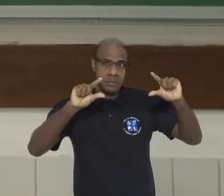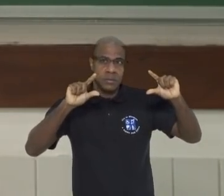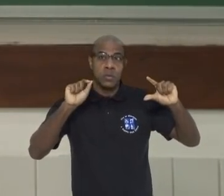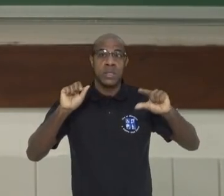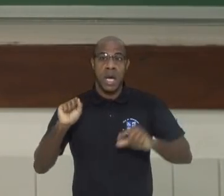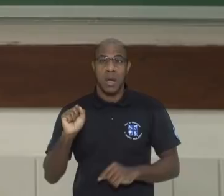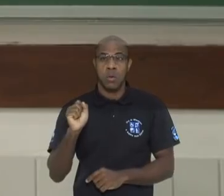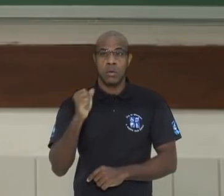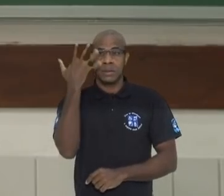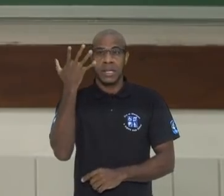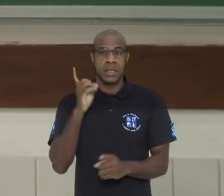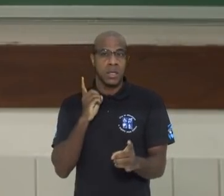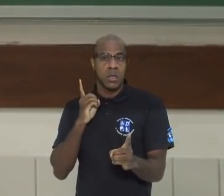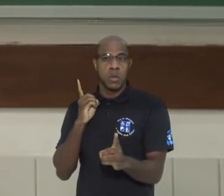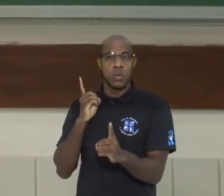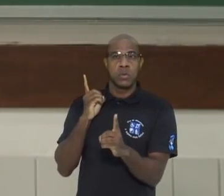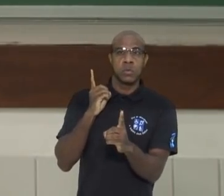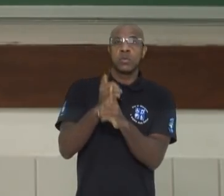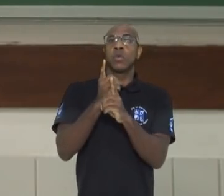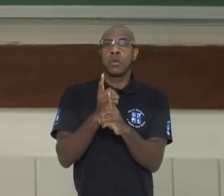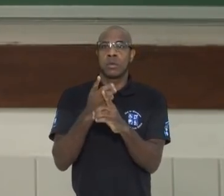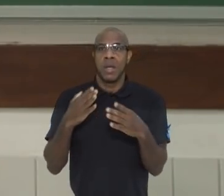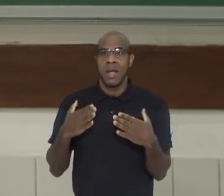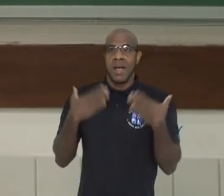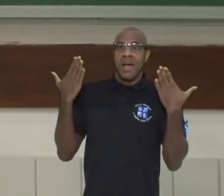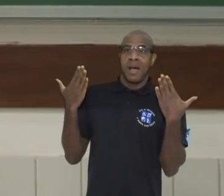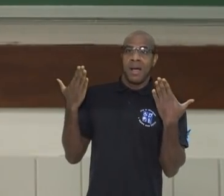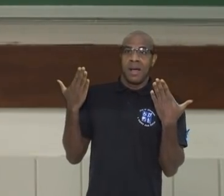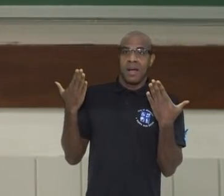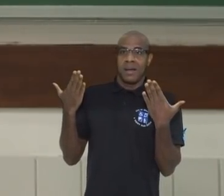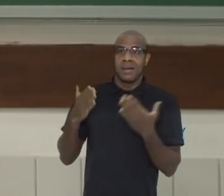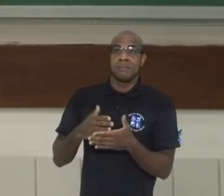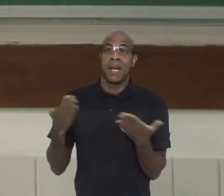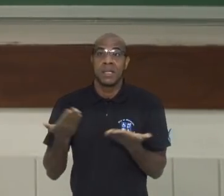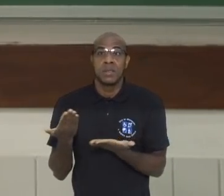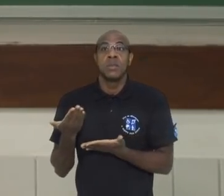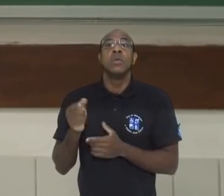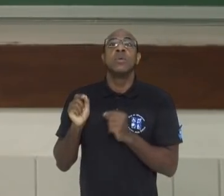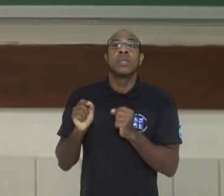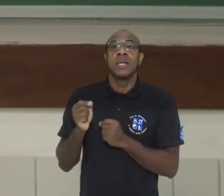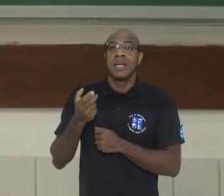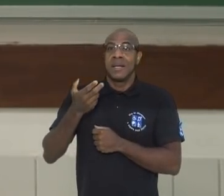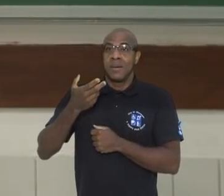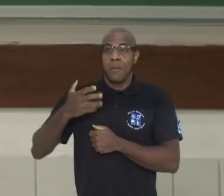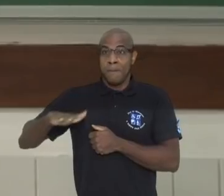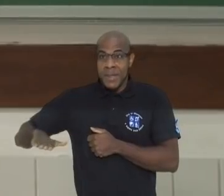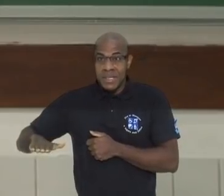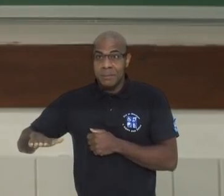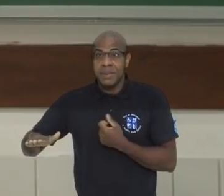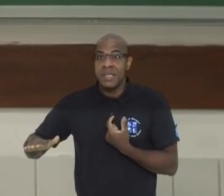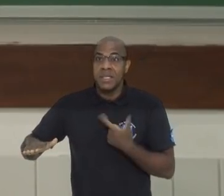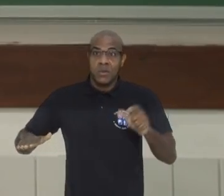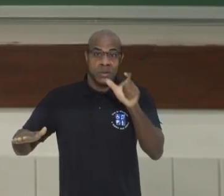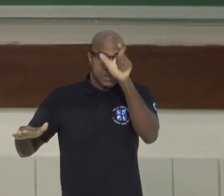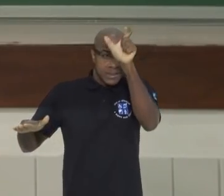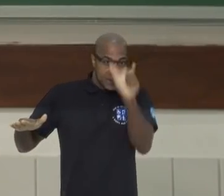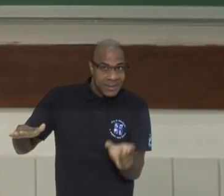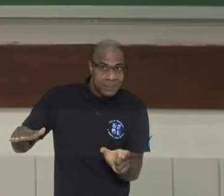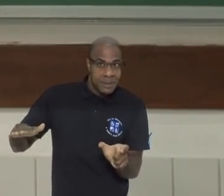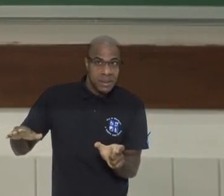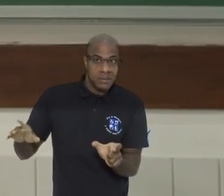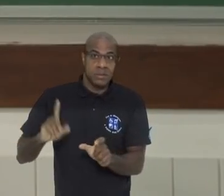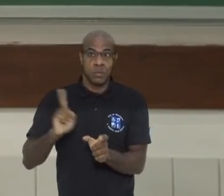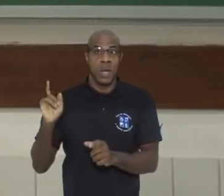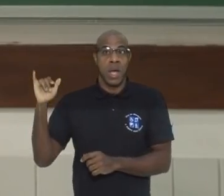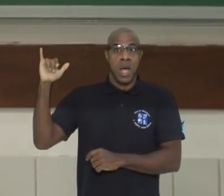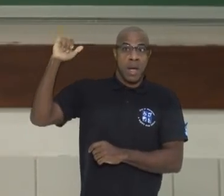acontece um encontro inesperado entre o príncipe agora e outra personagem. Não é mais o piloto,